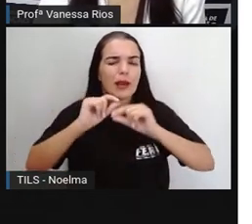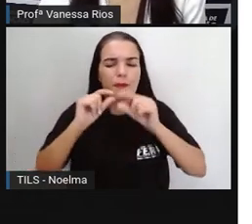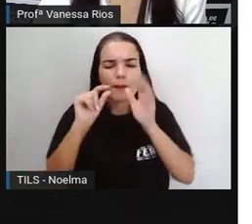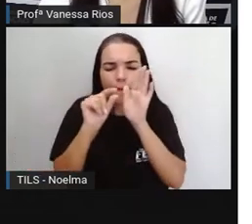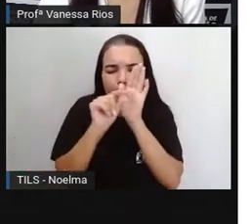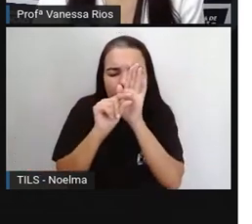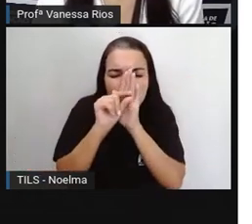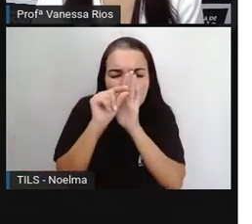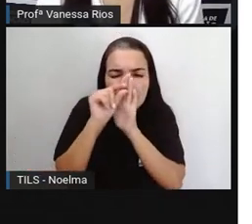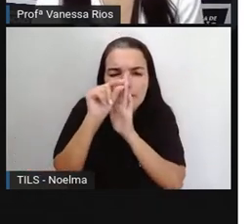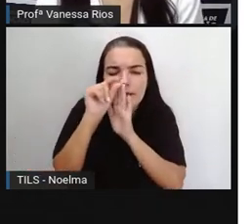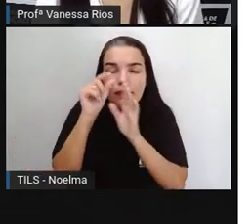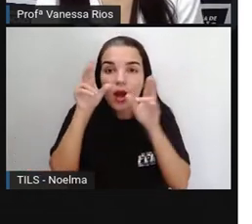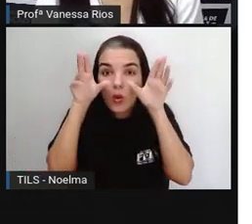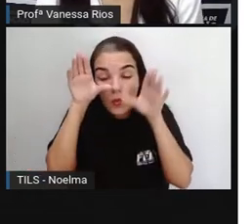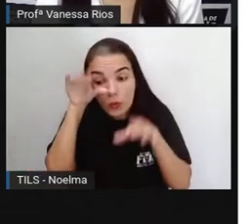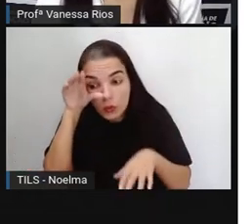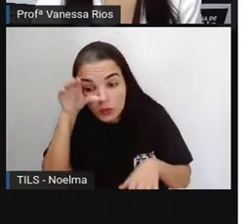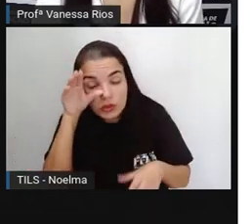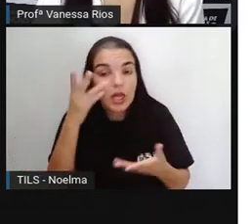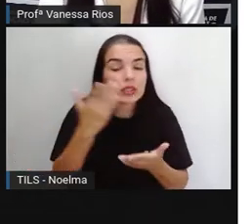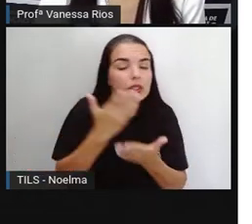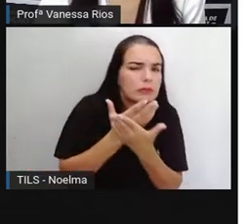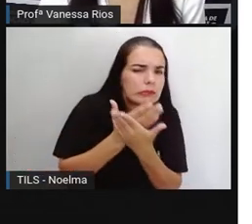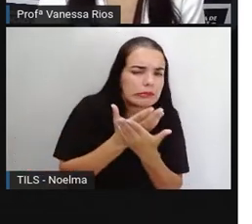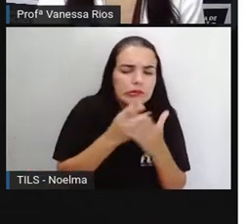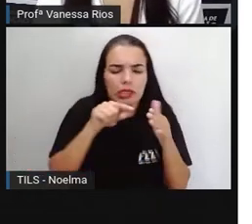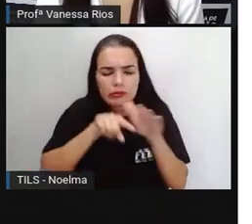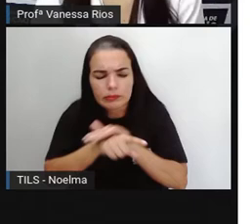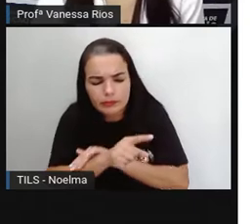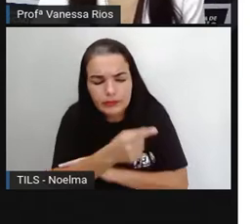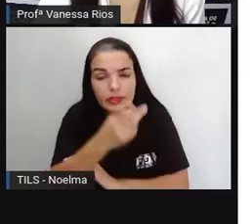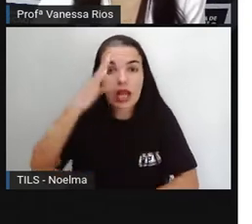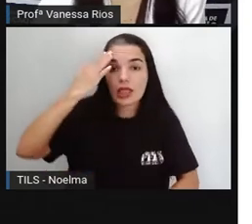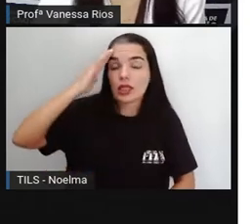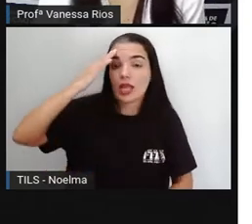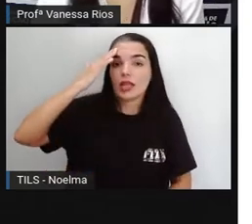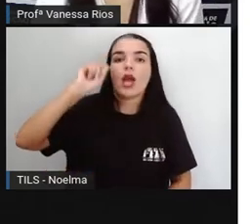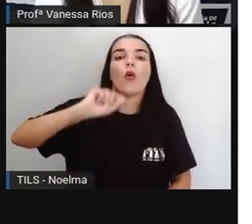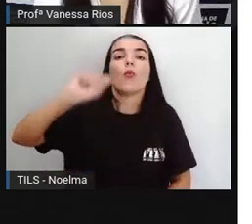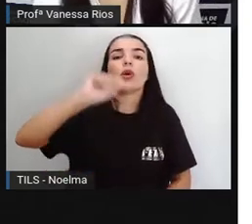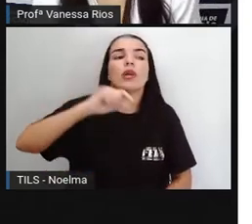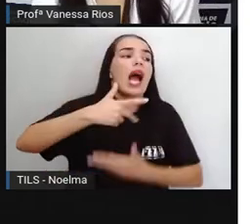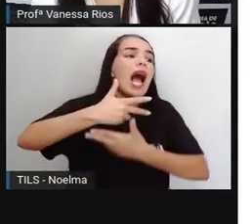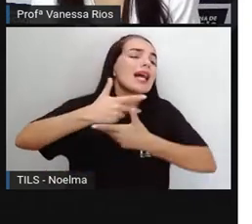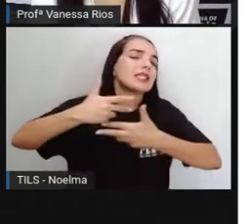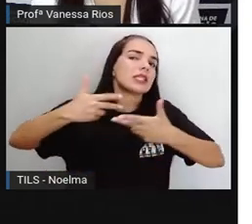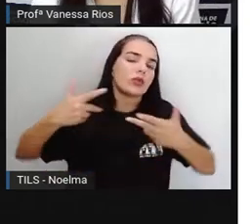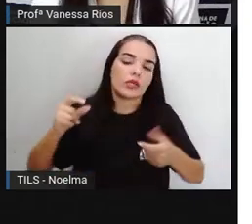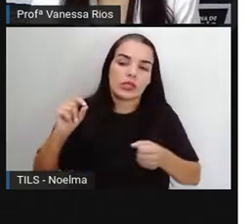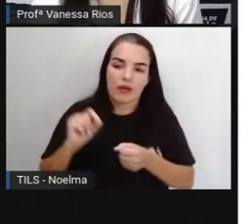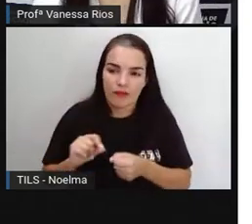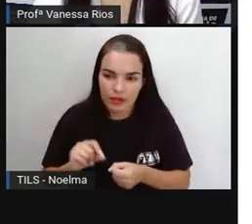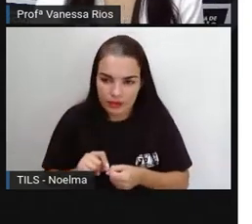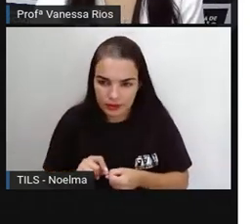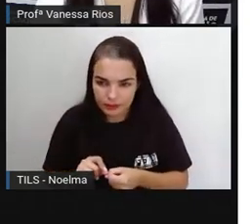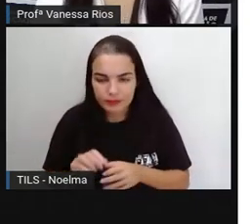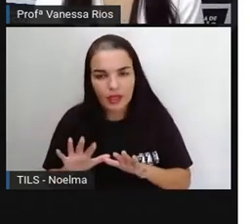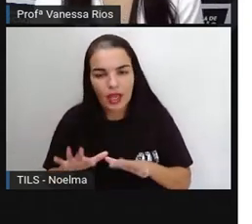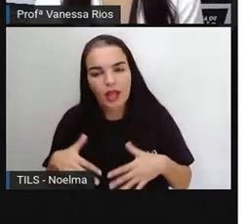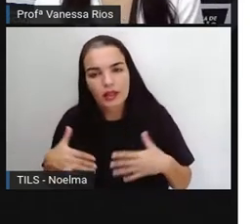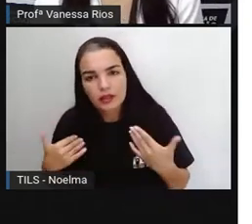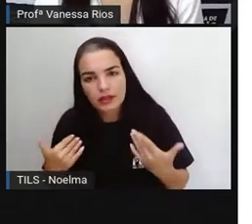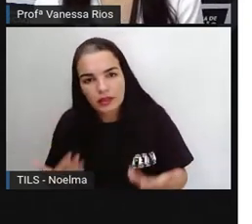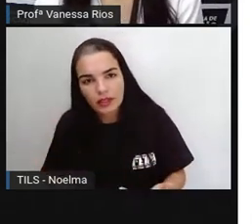da curiosidade dos estudos, né? Para entender do que os materiais são feitos. E